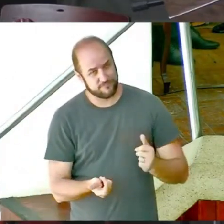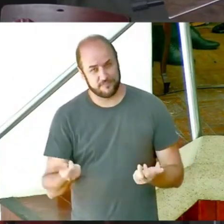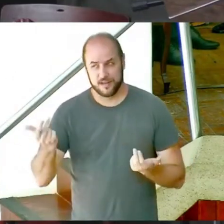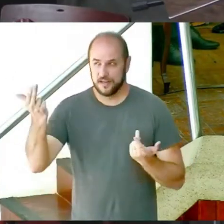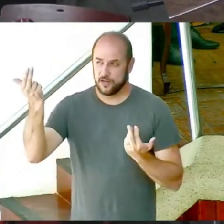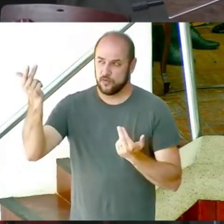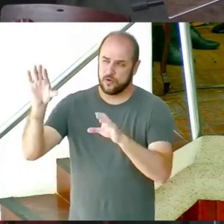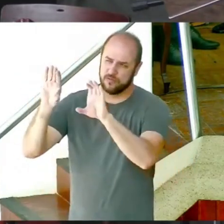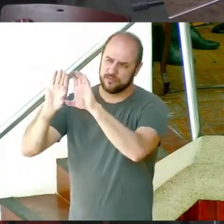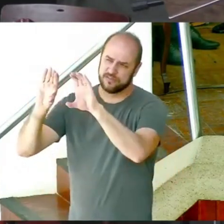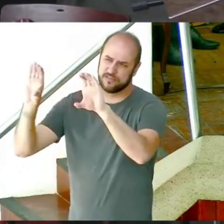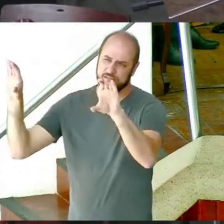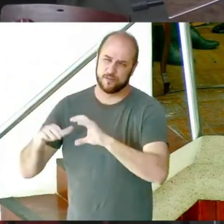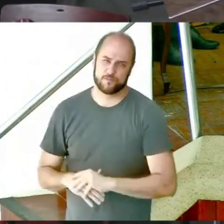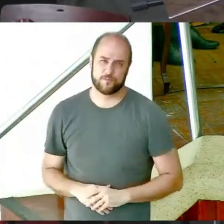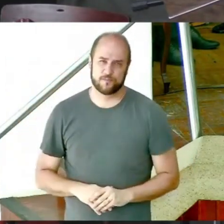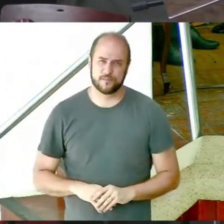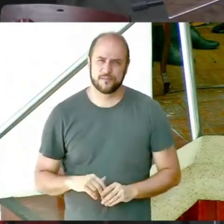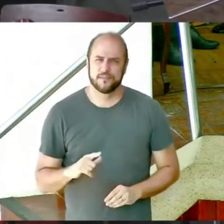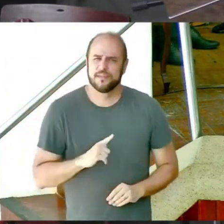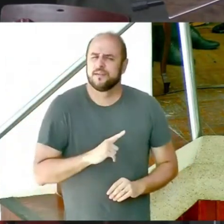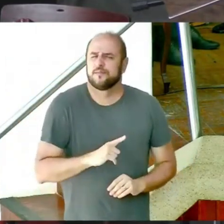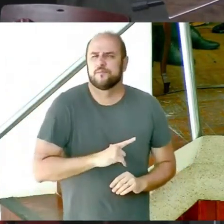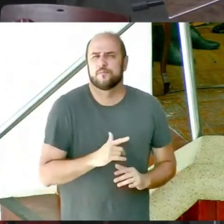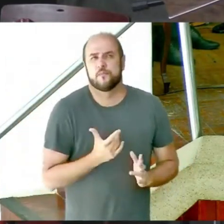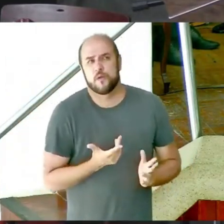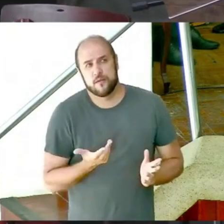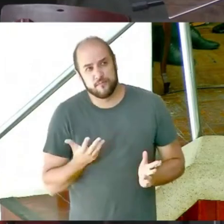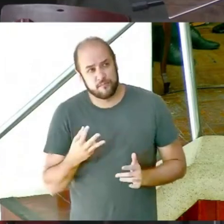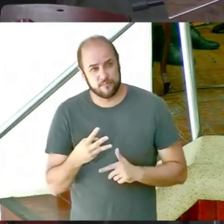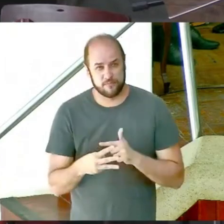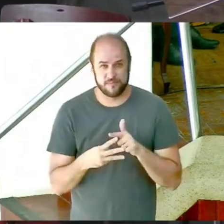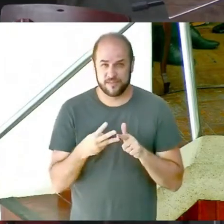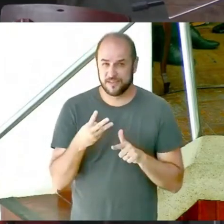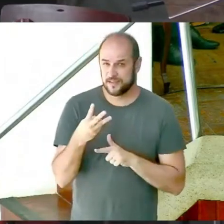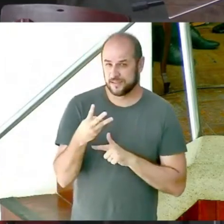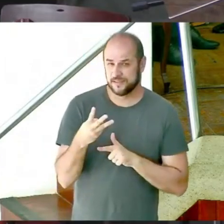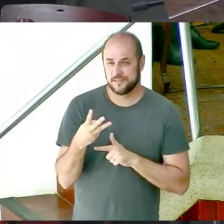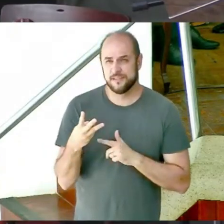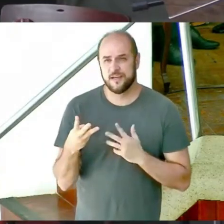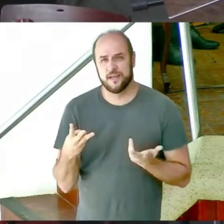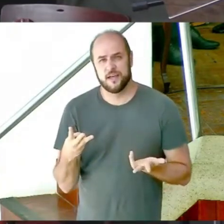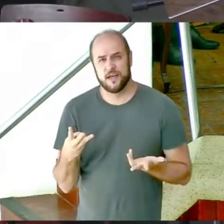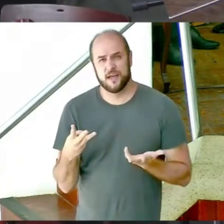céus. Existem pelo menos 3 implicações ou